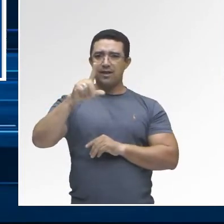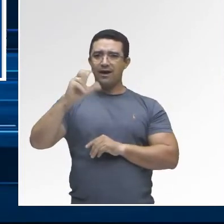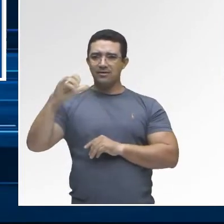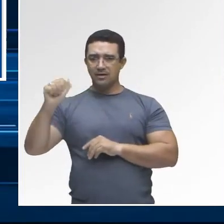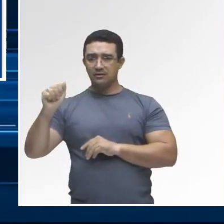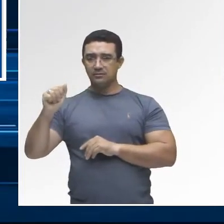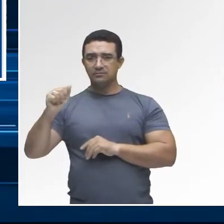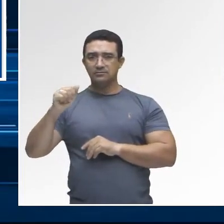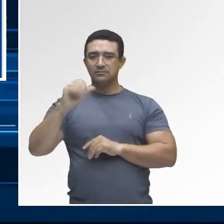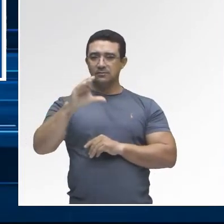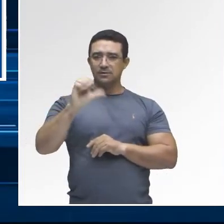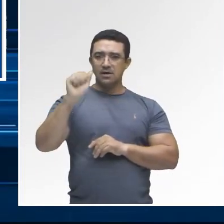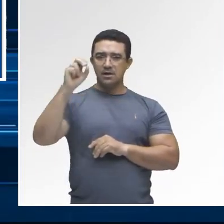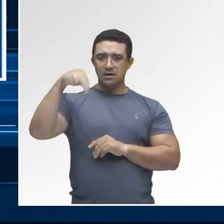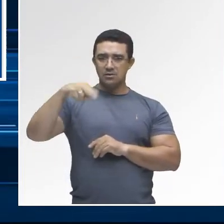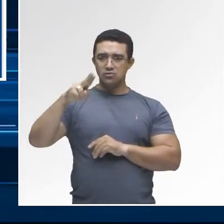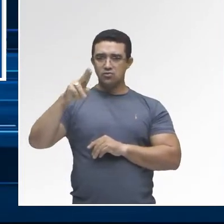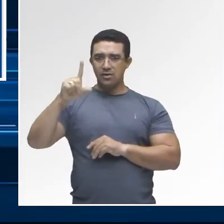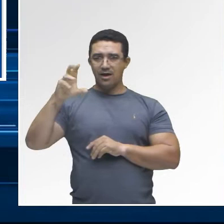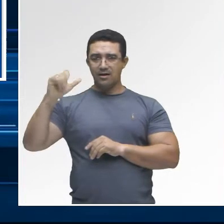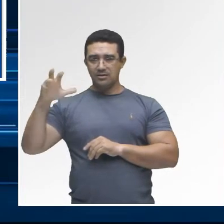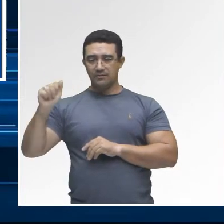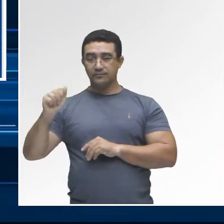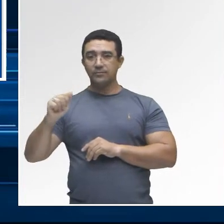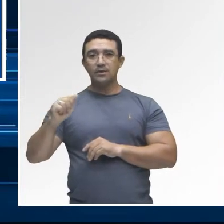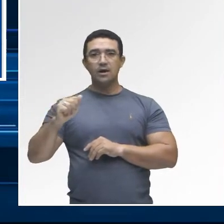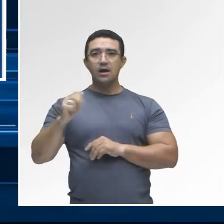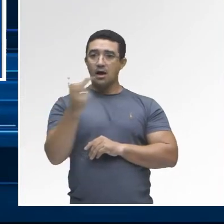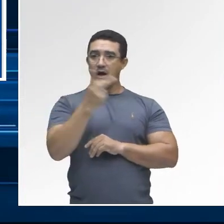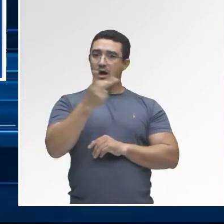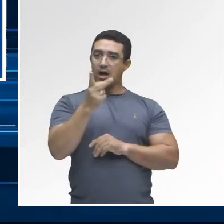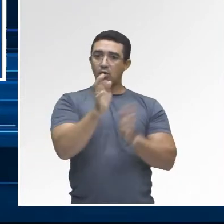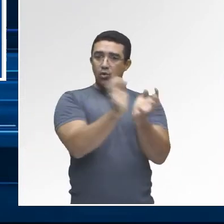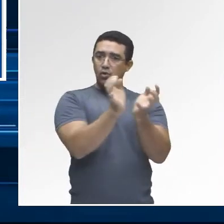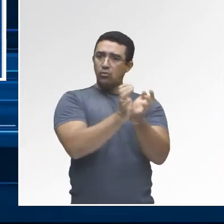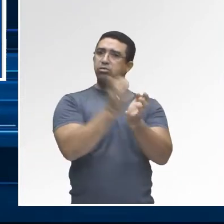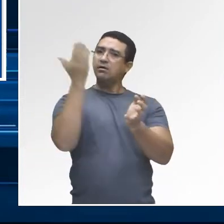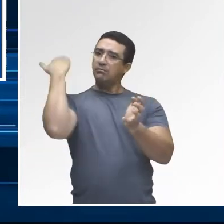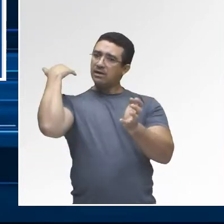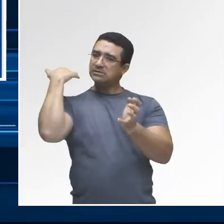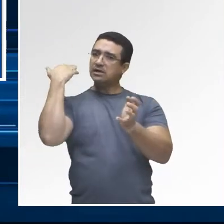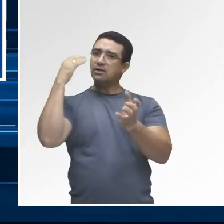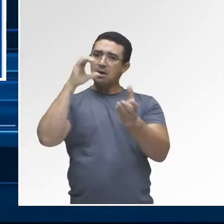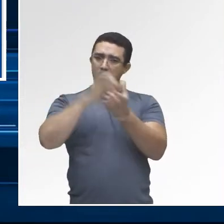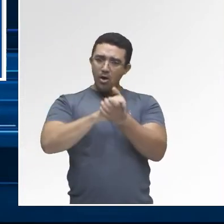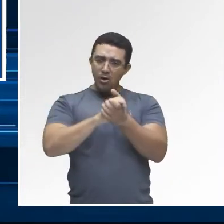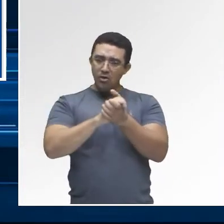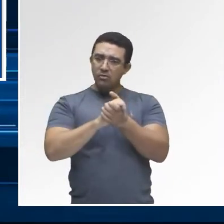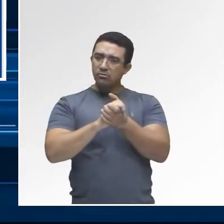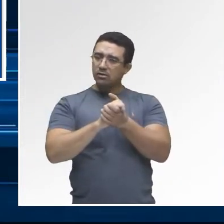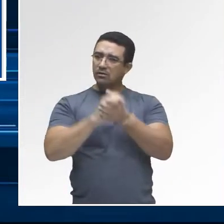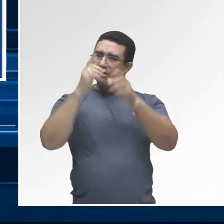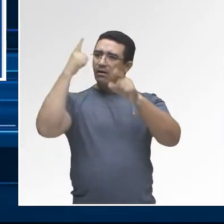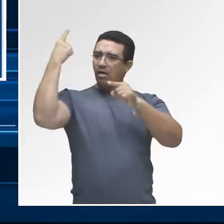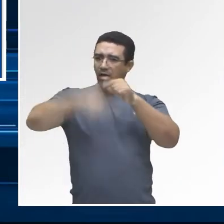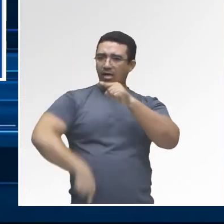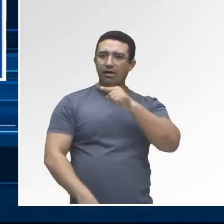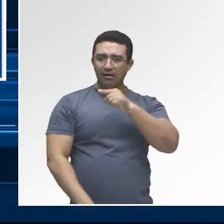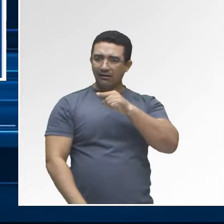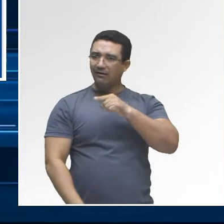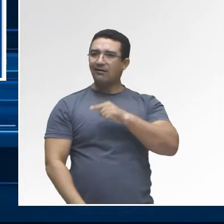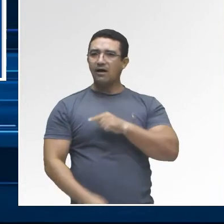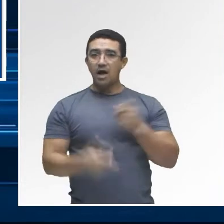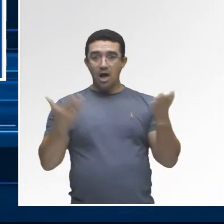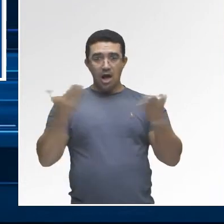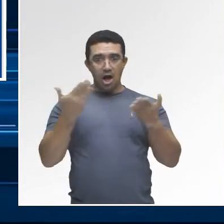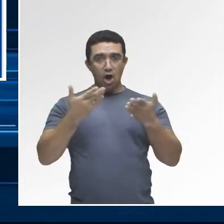casamento entre patrícios e plebeus. Como assim, professora? Era proibido? Era. O patrício não podia casar com o plebeu,